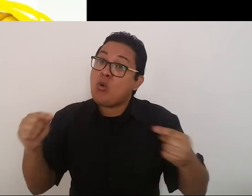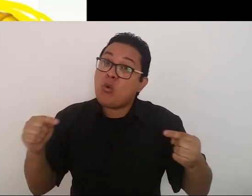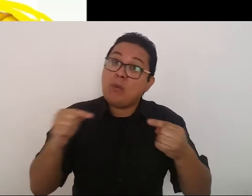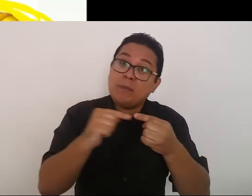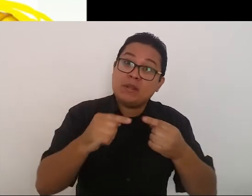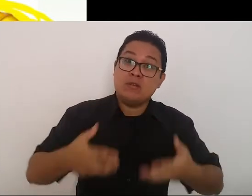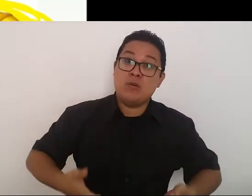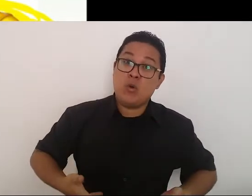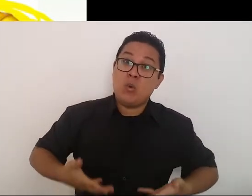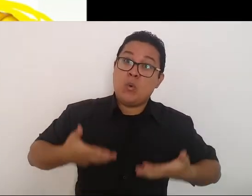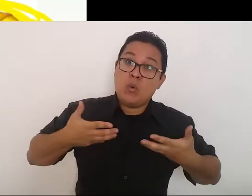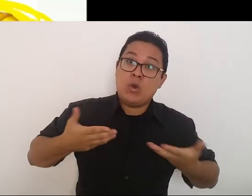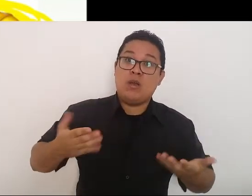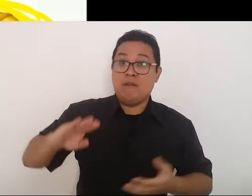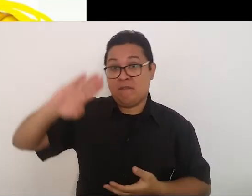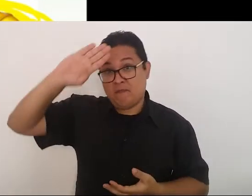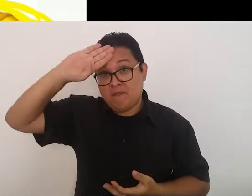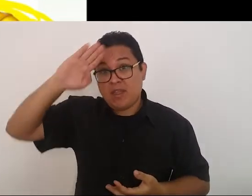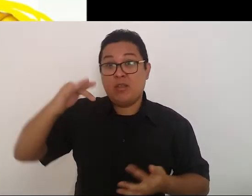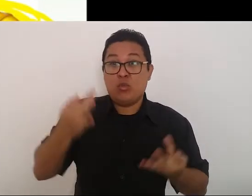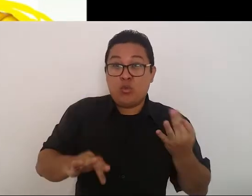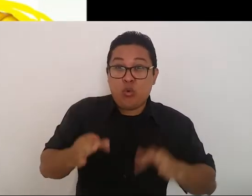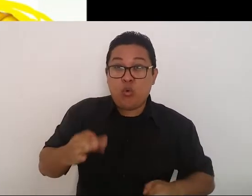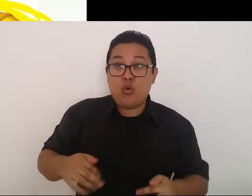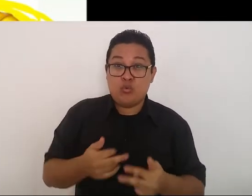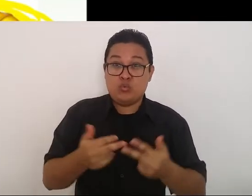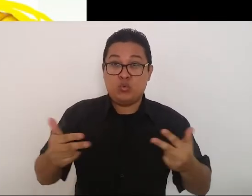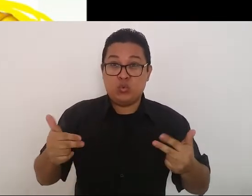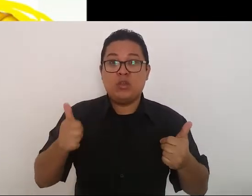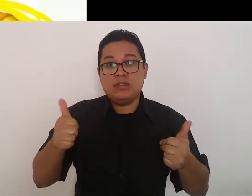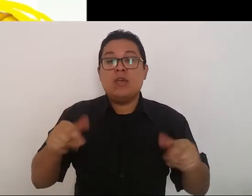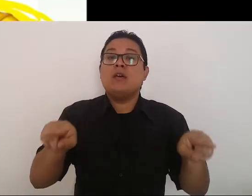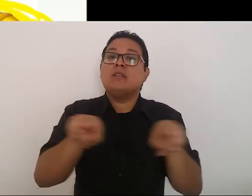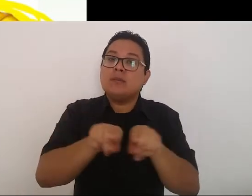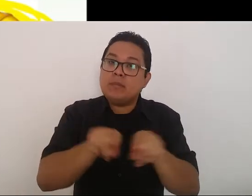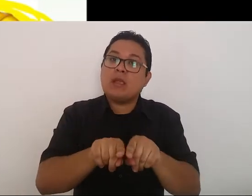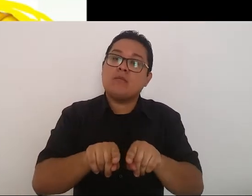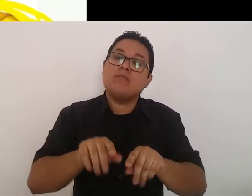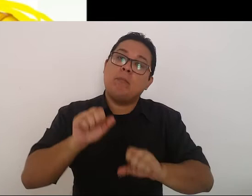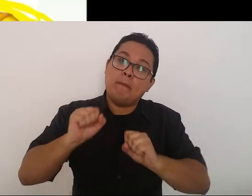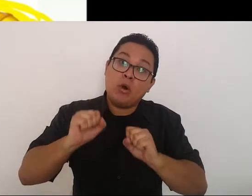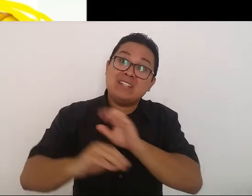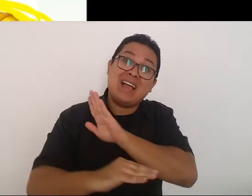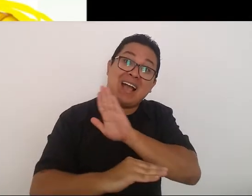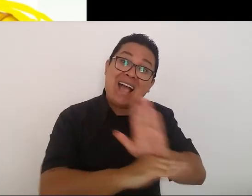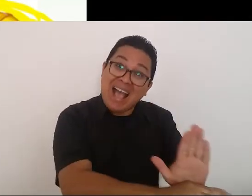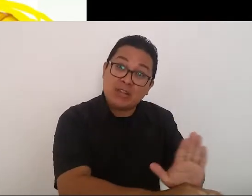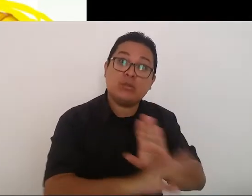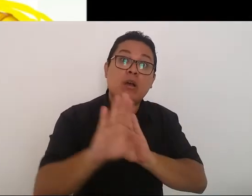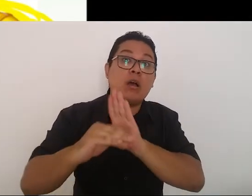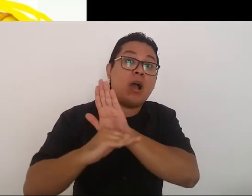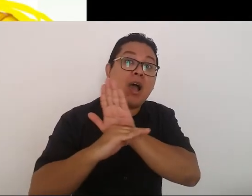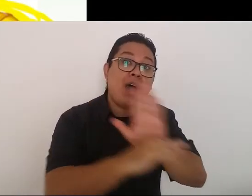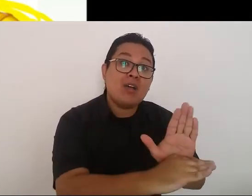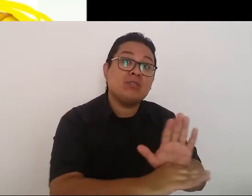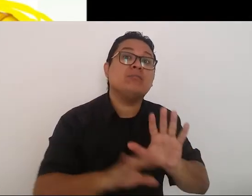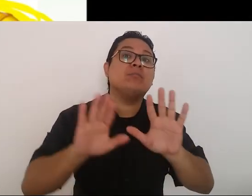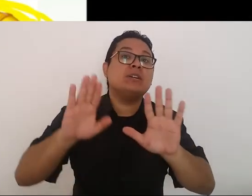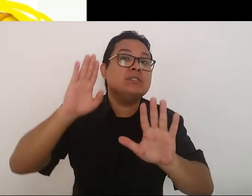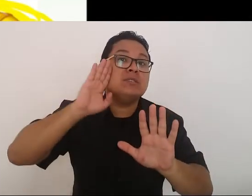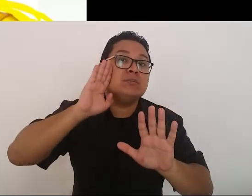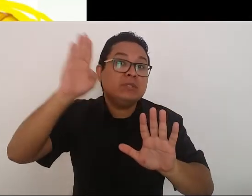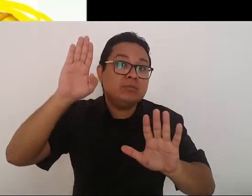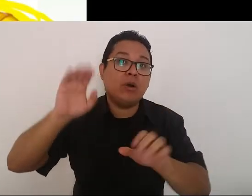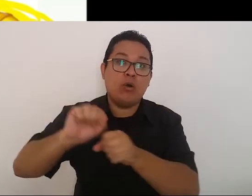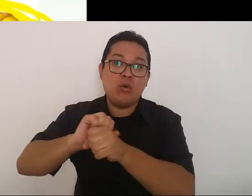efeitos aqui. E alguns estão mostrando promissor e as pessoas estão conseguindo recuperar. Mas boa parte dessa recuperação também